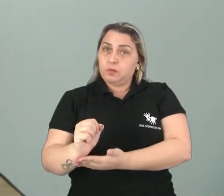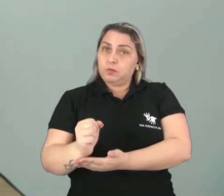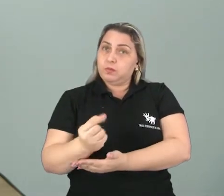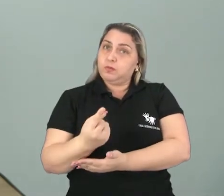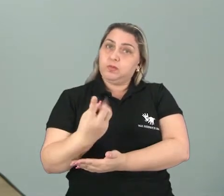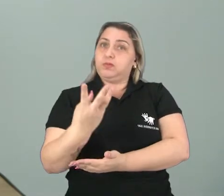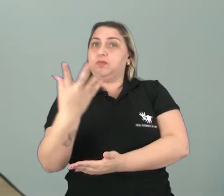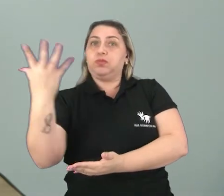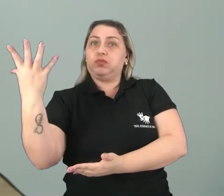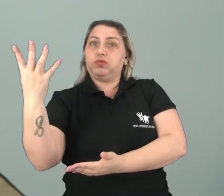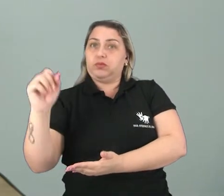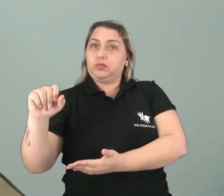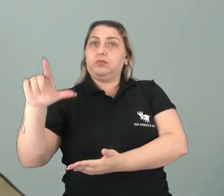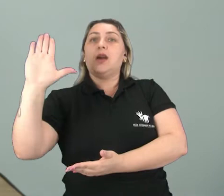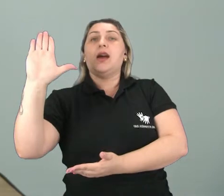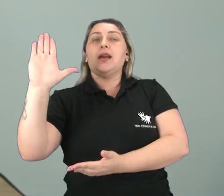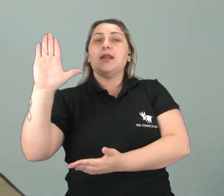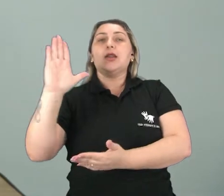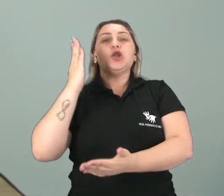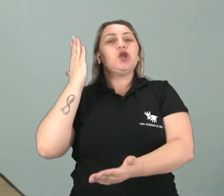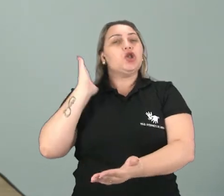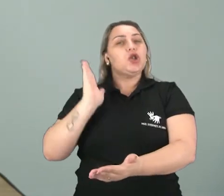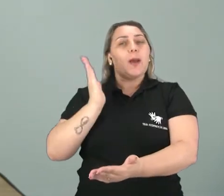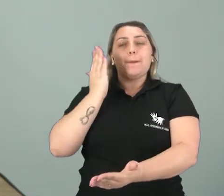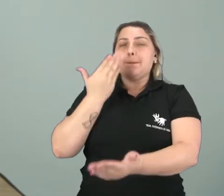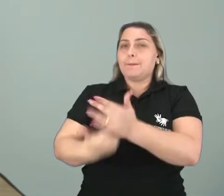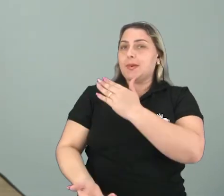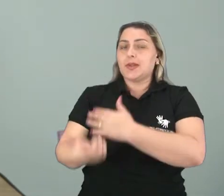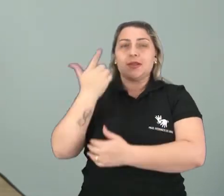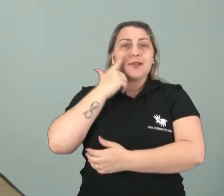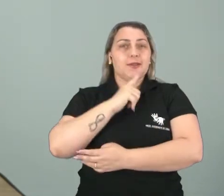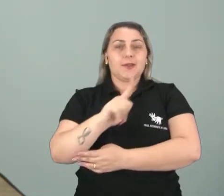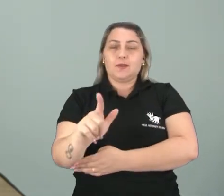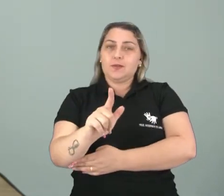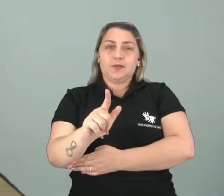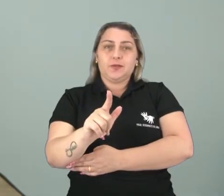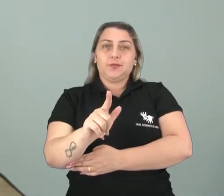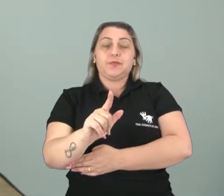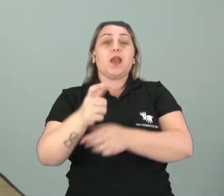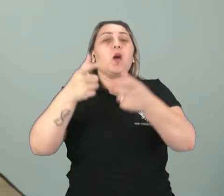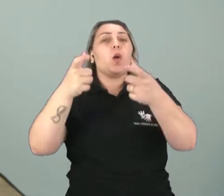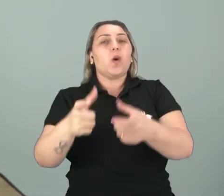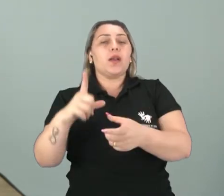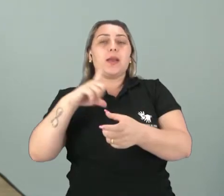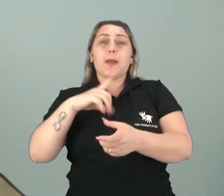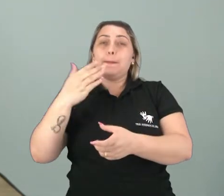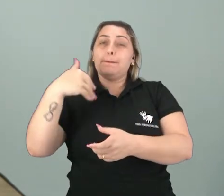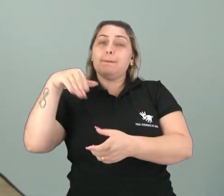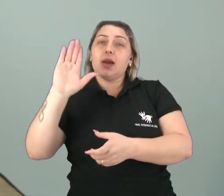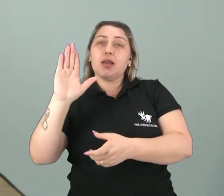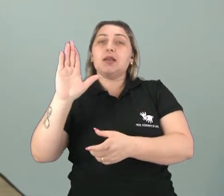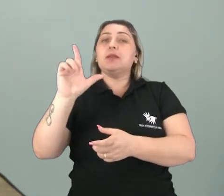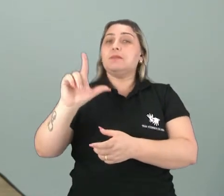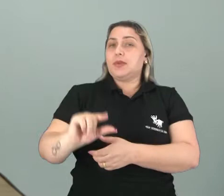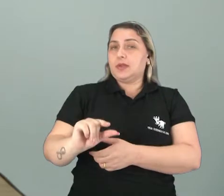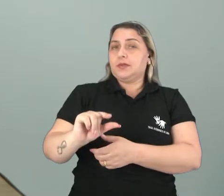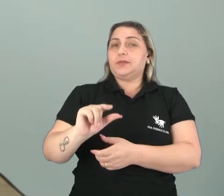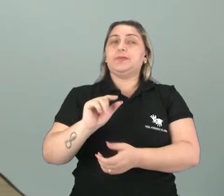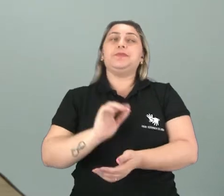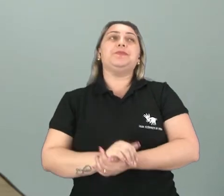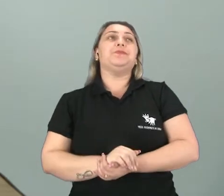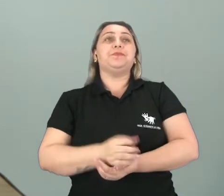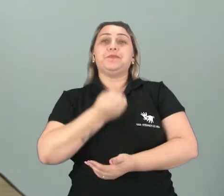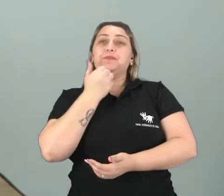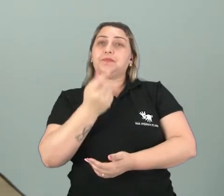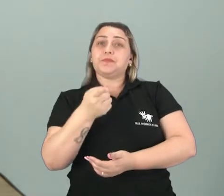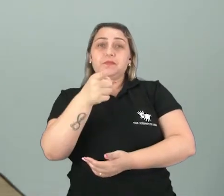elevar os números, ele já se perdeu, ele já não conseguiu distinguir onde havia mais e onde havia menos. Muito